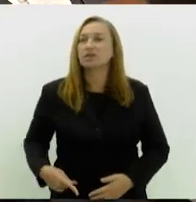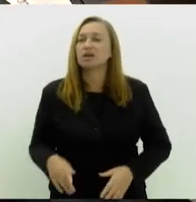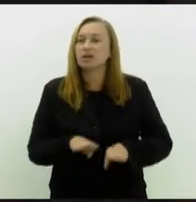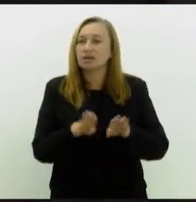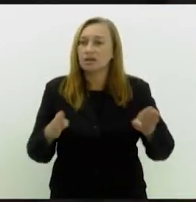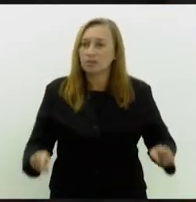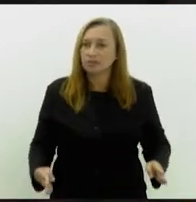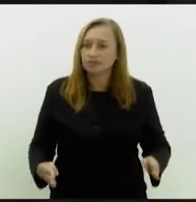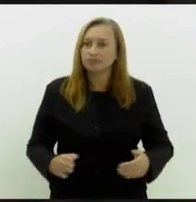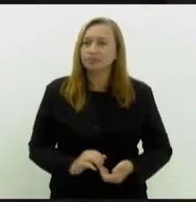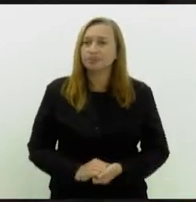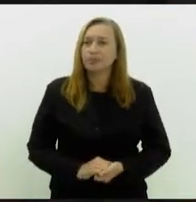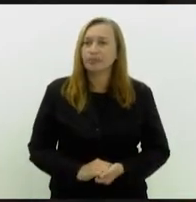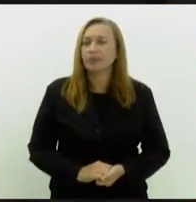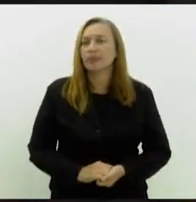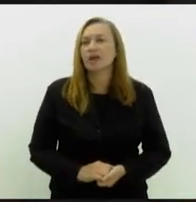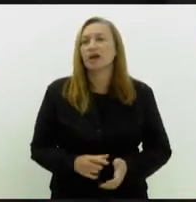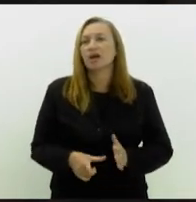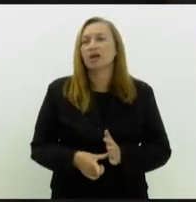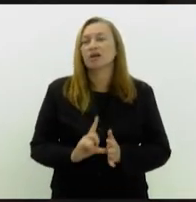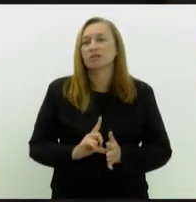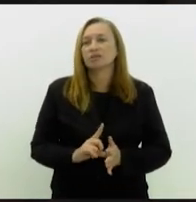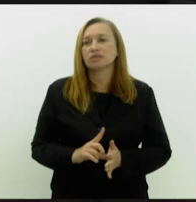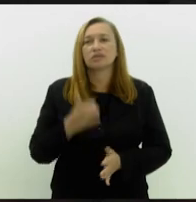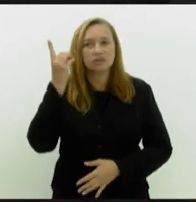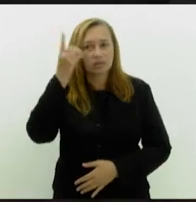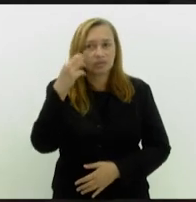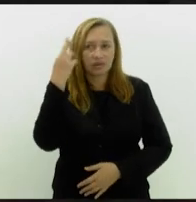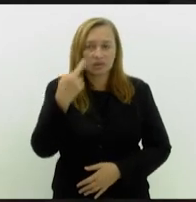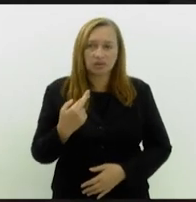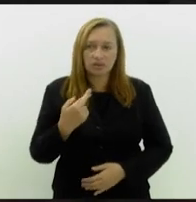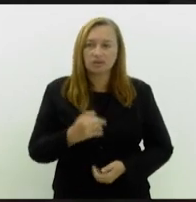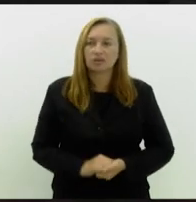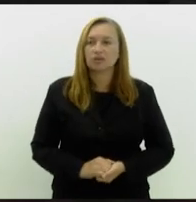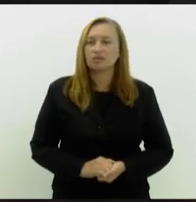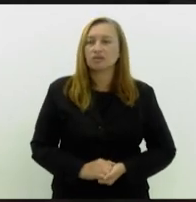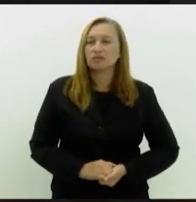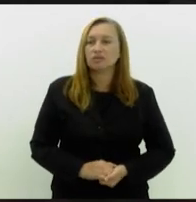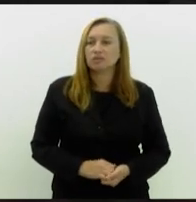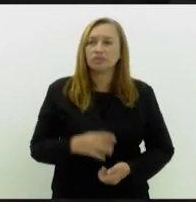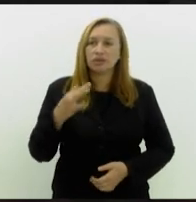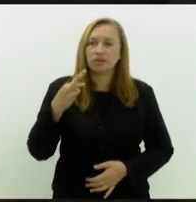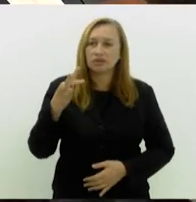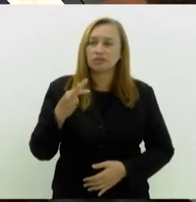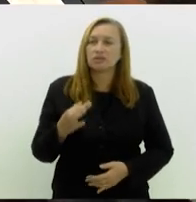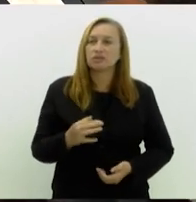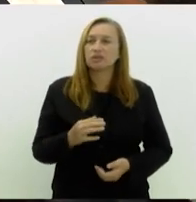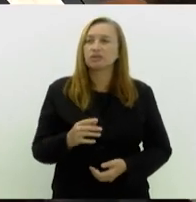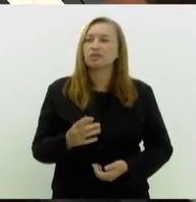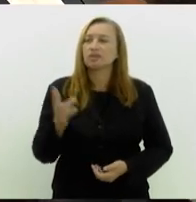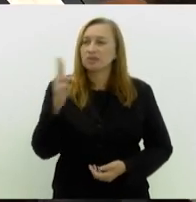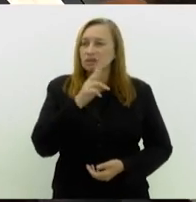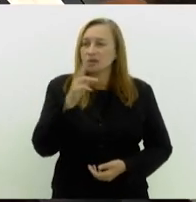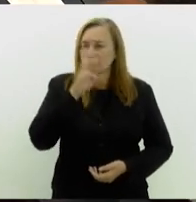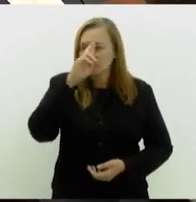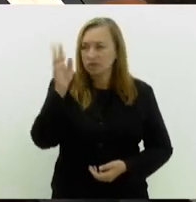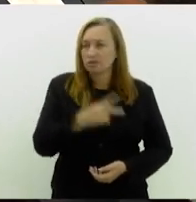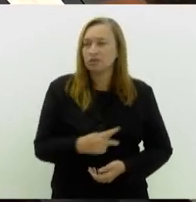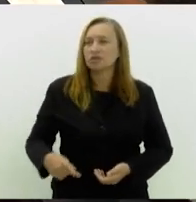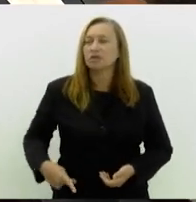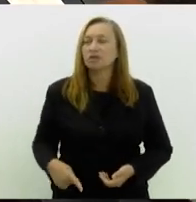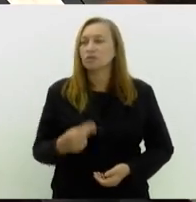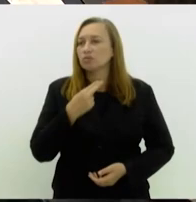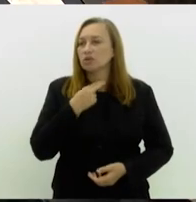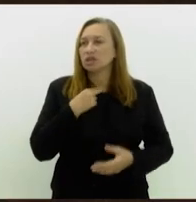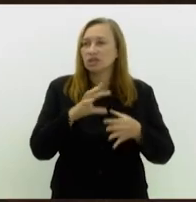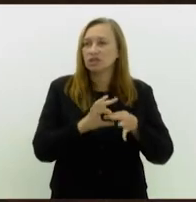sobr eh antes porém a deputada Renata Souza um breve pela ordem muito muito rápido senhora presidenta mas não